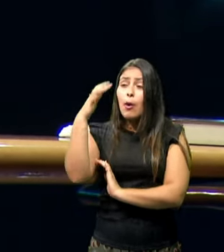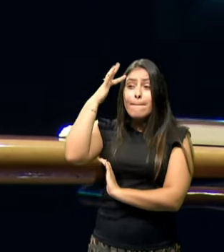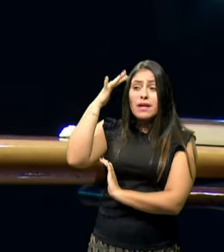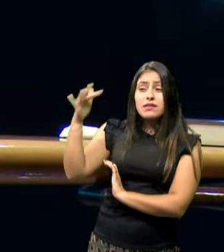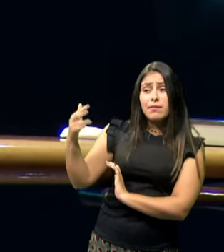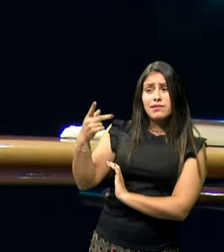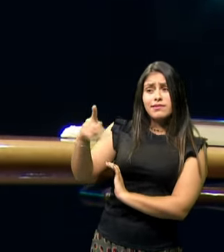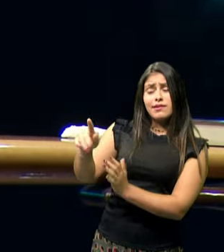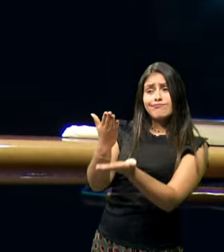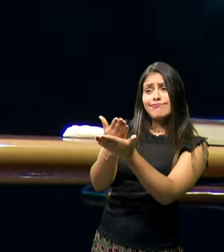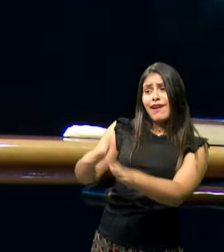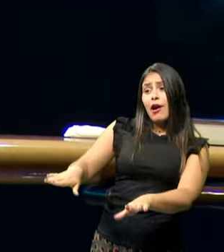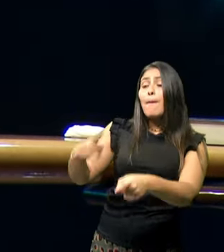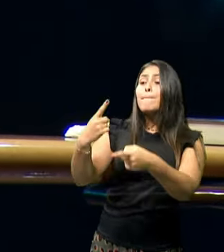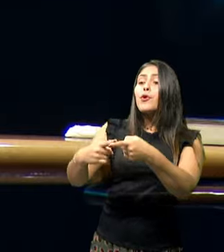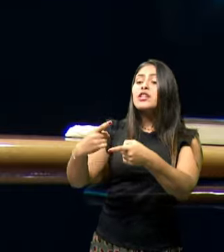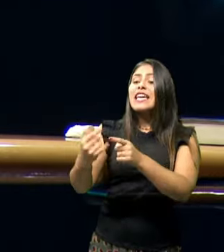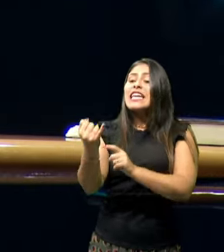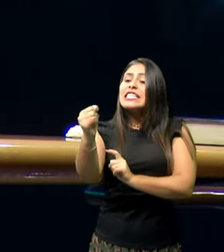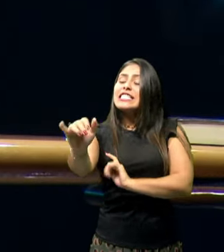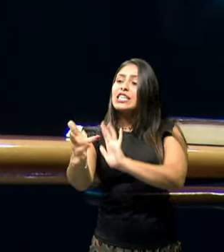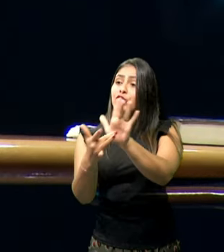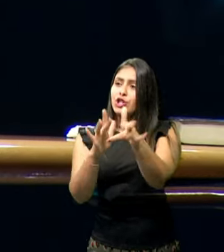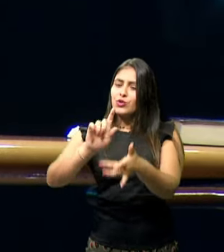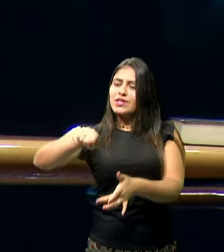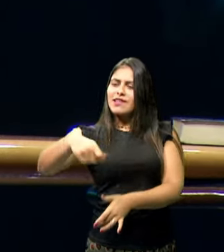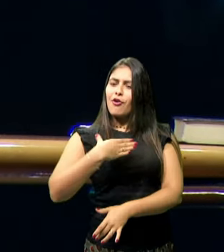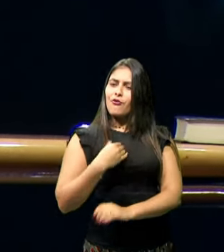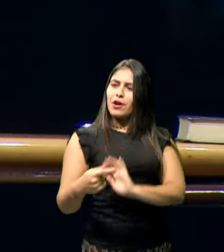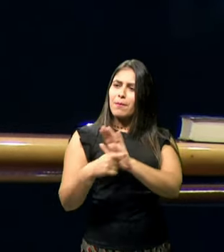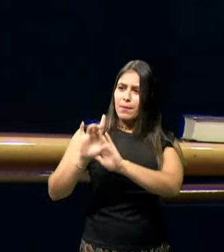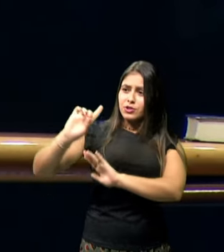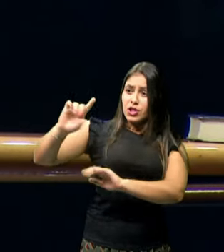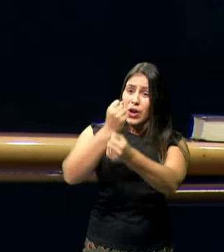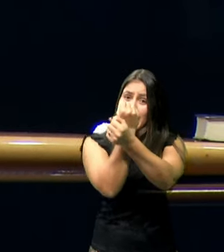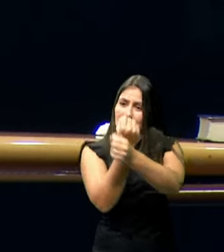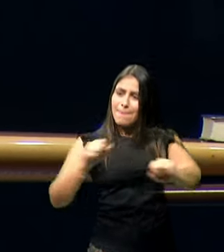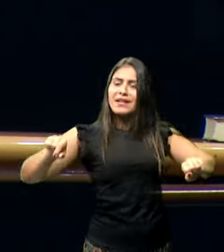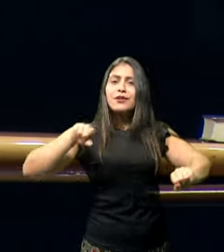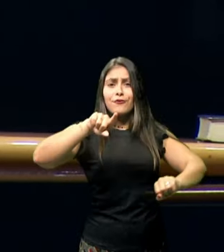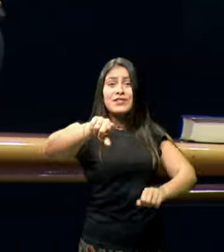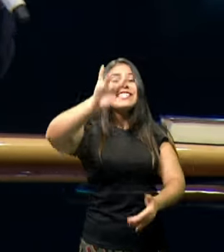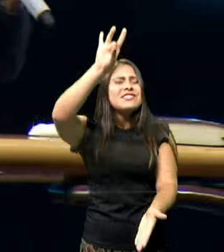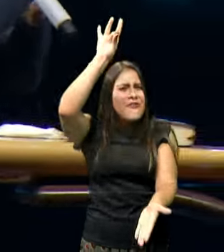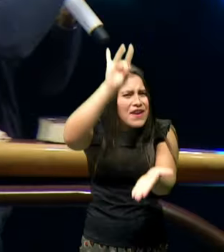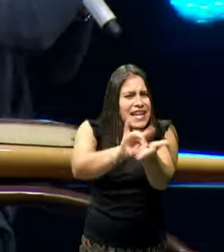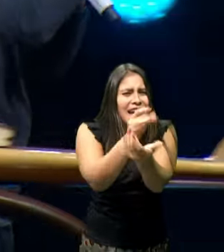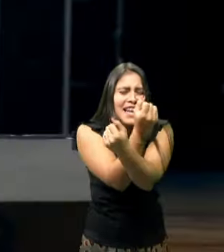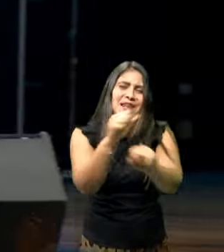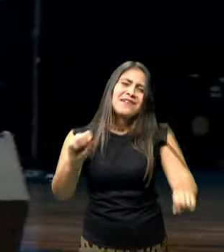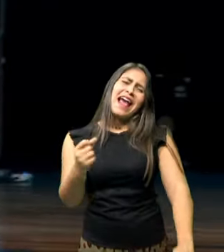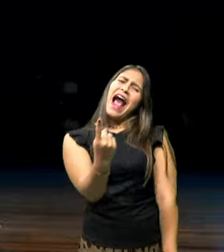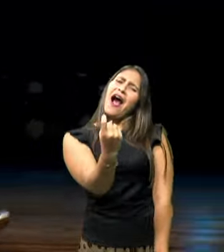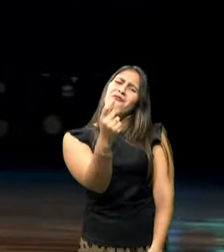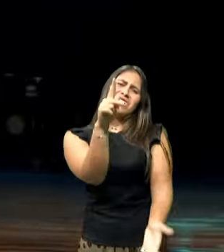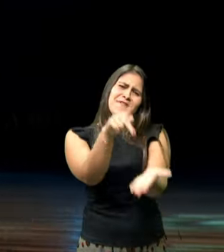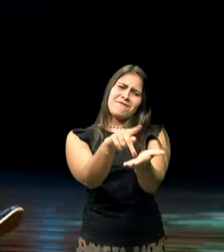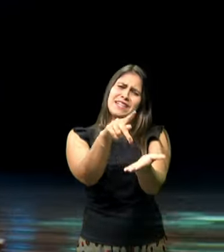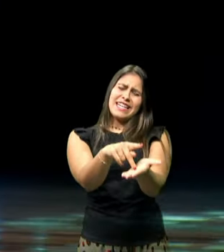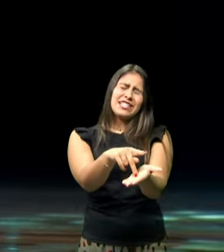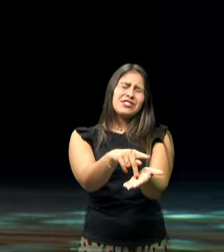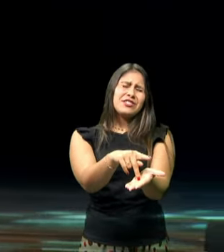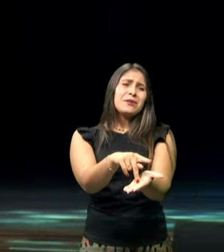Se, pois, o Filho vos libertar, verdadeiramente sereis livres. A única verdade que muda